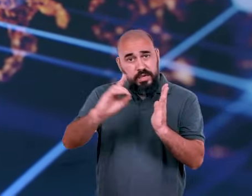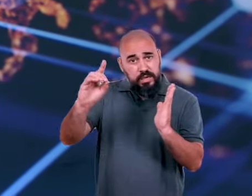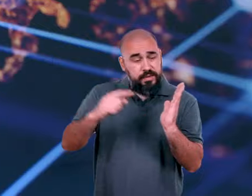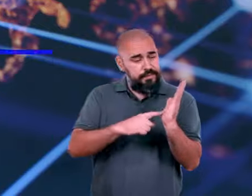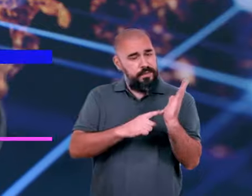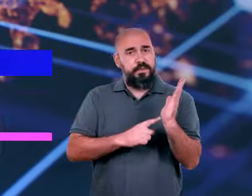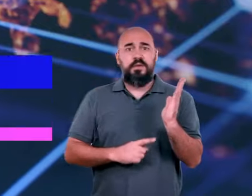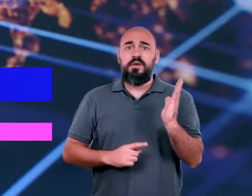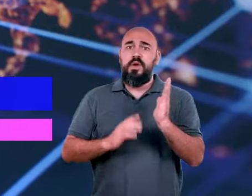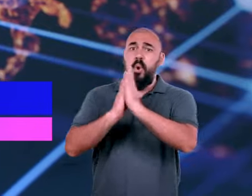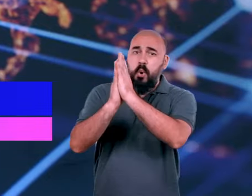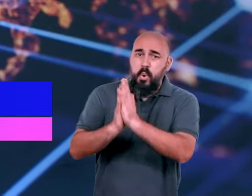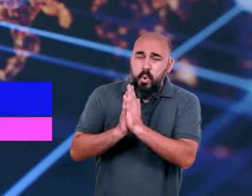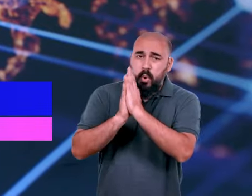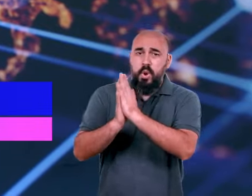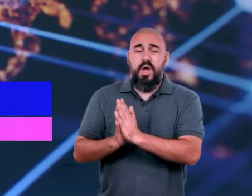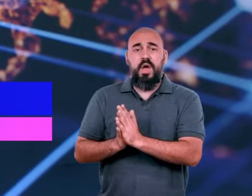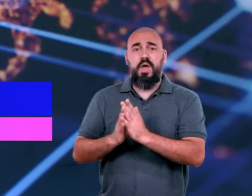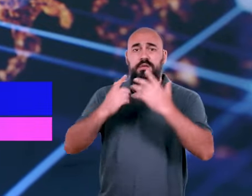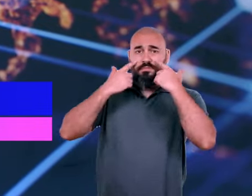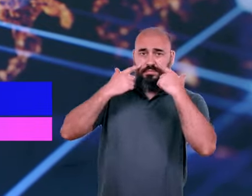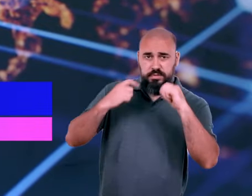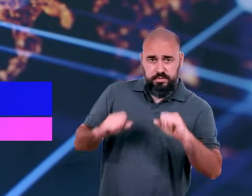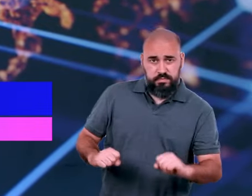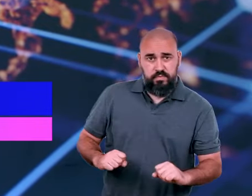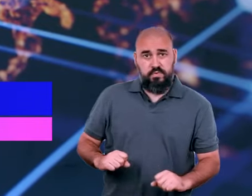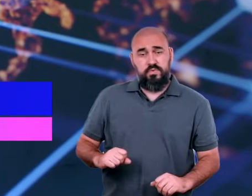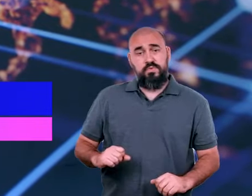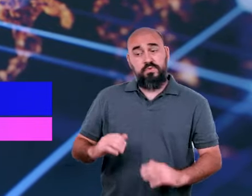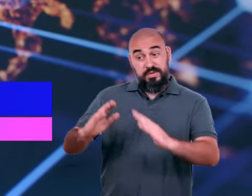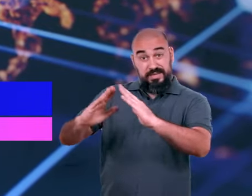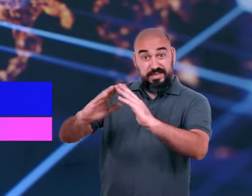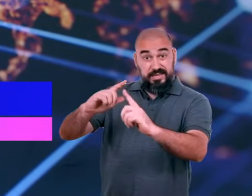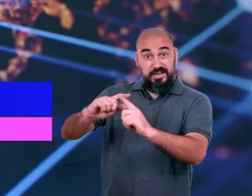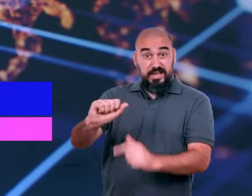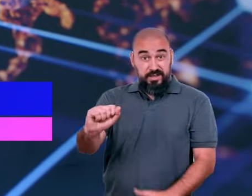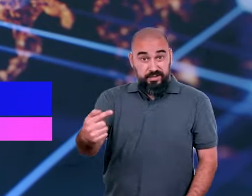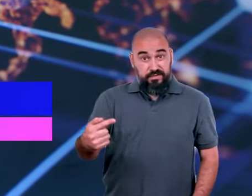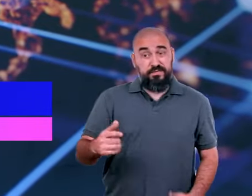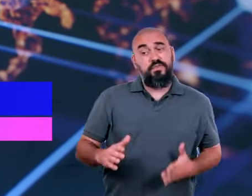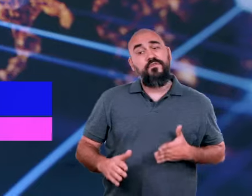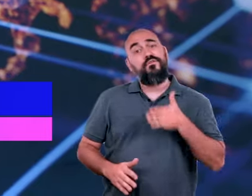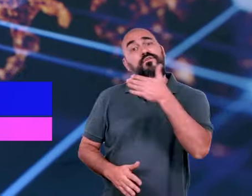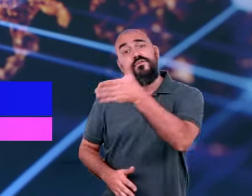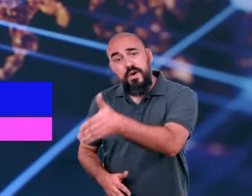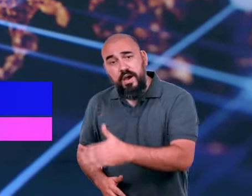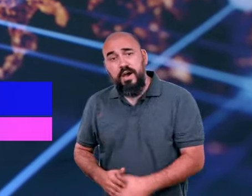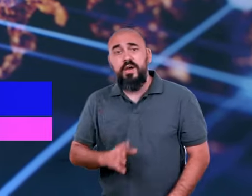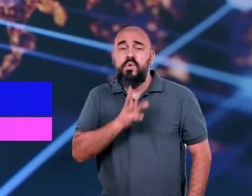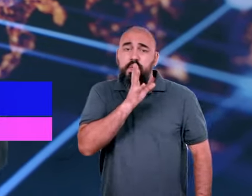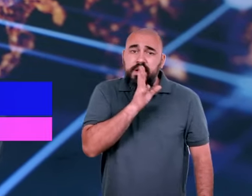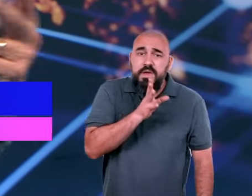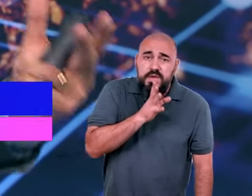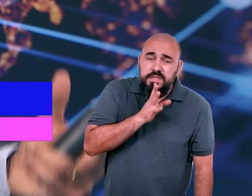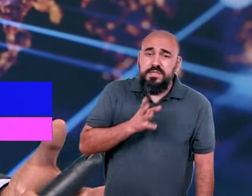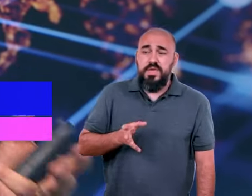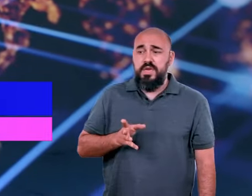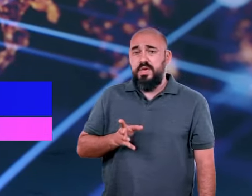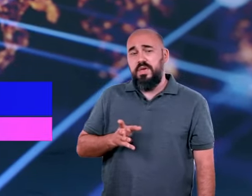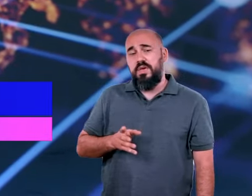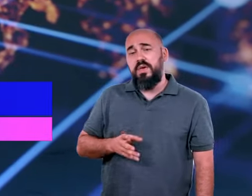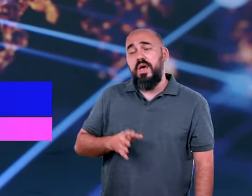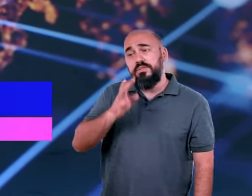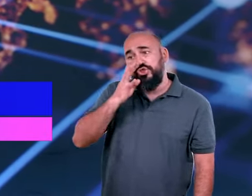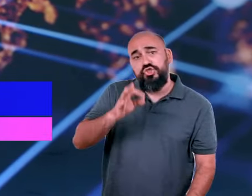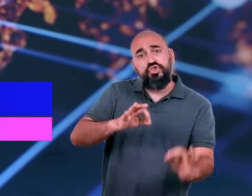ore, testemunhe da sua fé, procure a igreja adventista do sétimo dia mais perto da sua casa. comece a